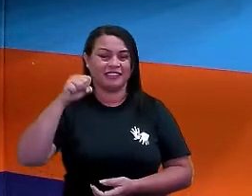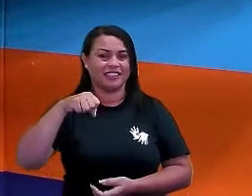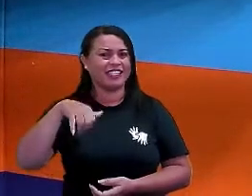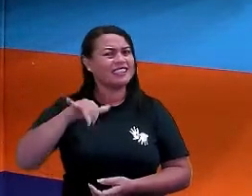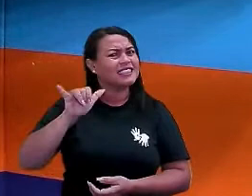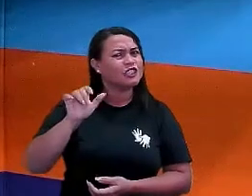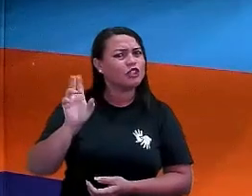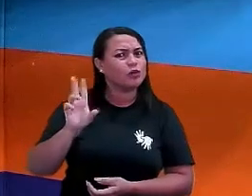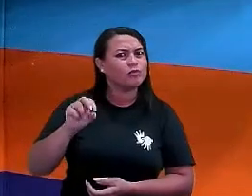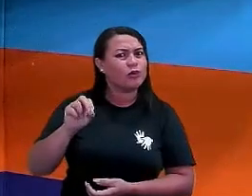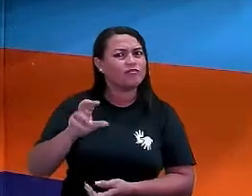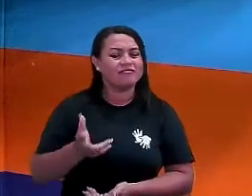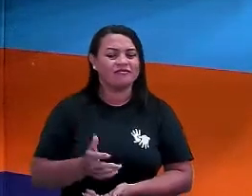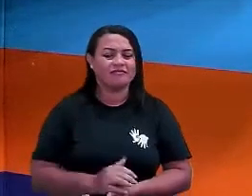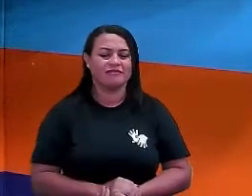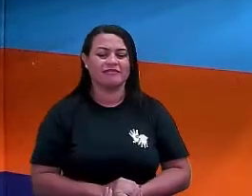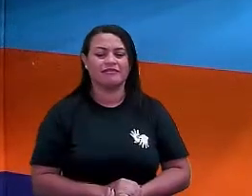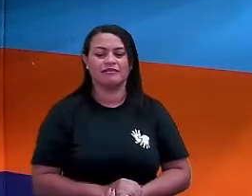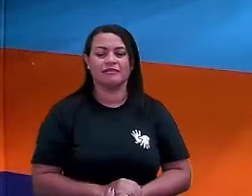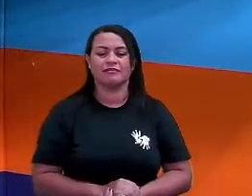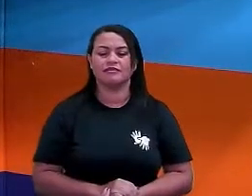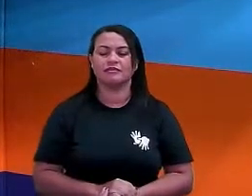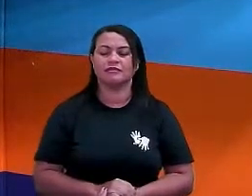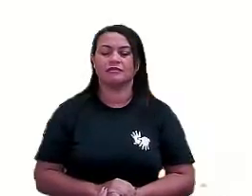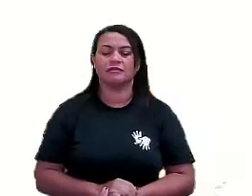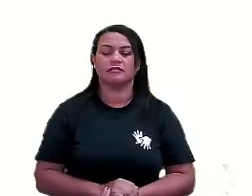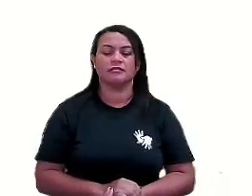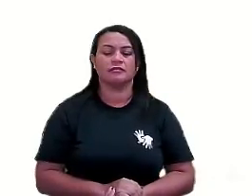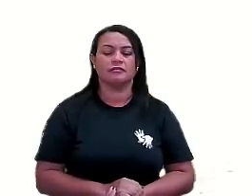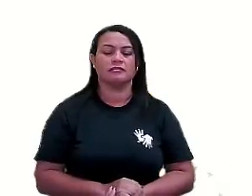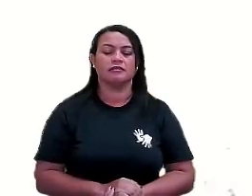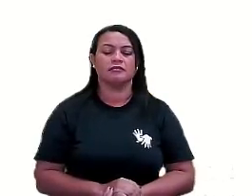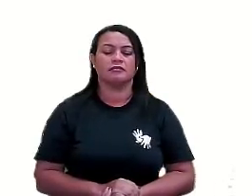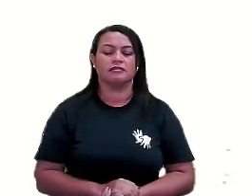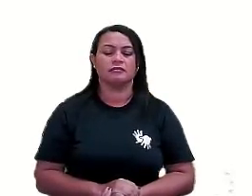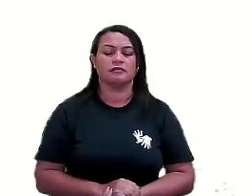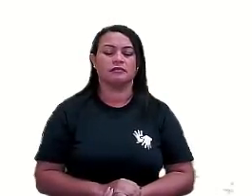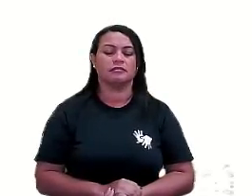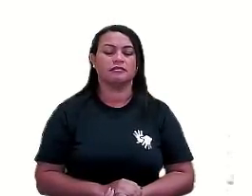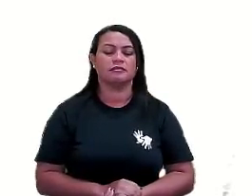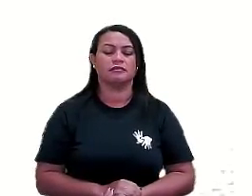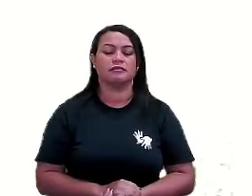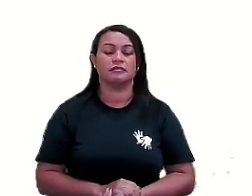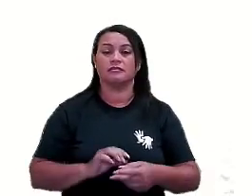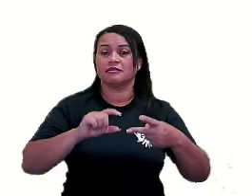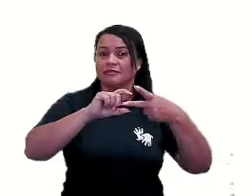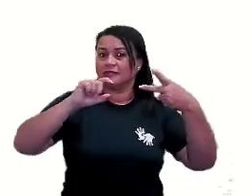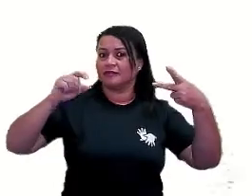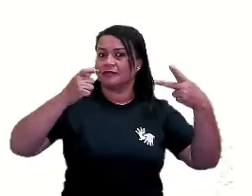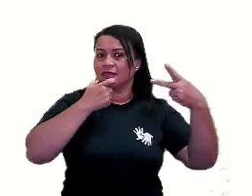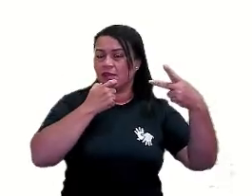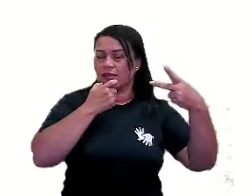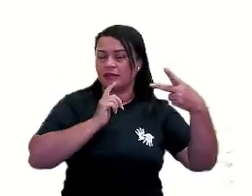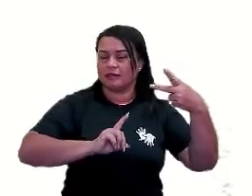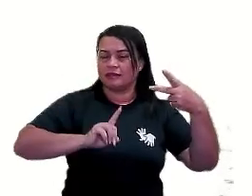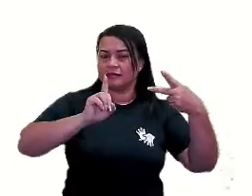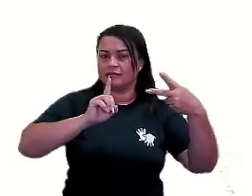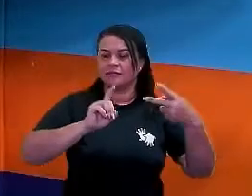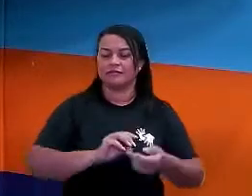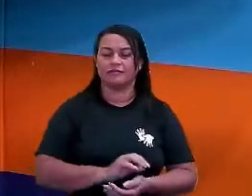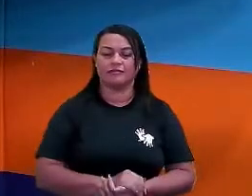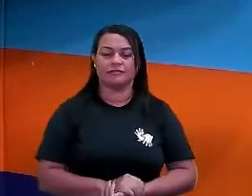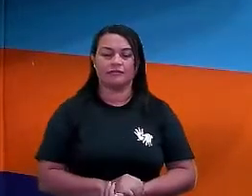no. Próxima. Will you go to invite Belly to your party? Will you go to invite Belly to your